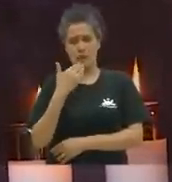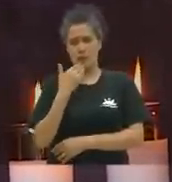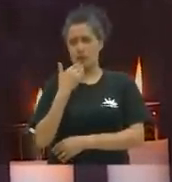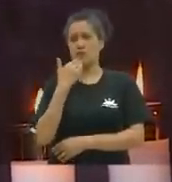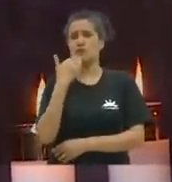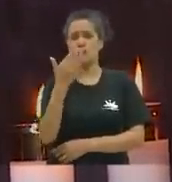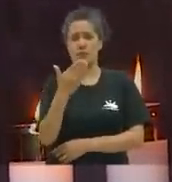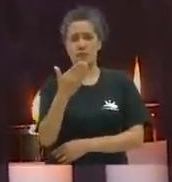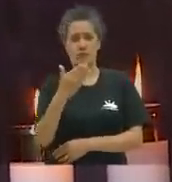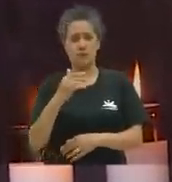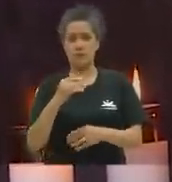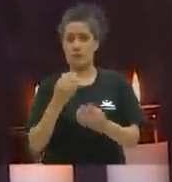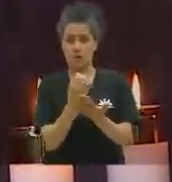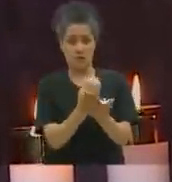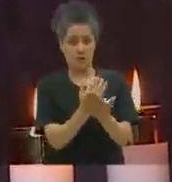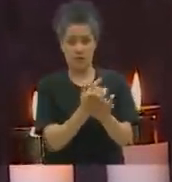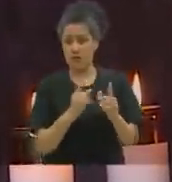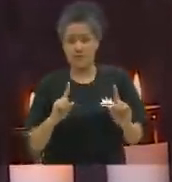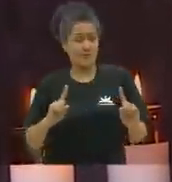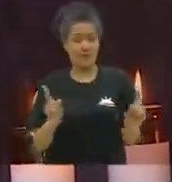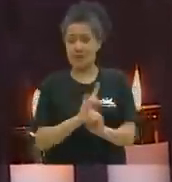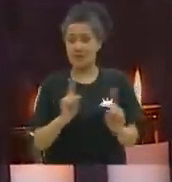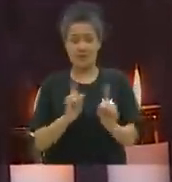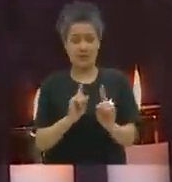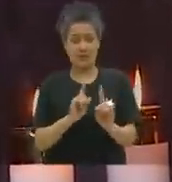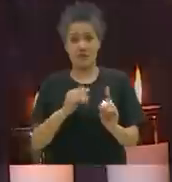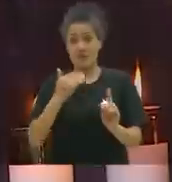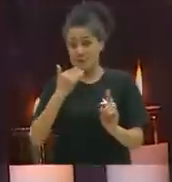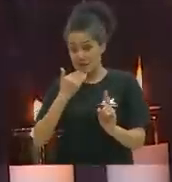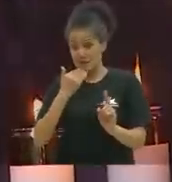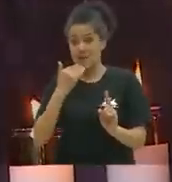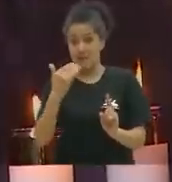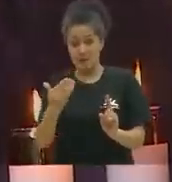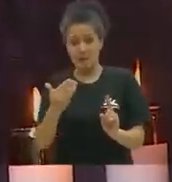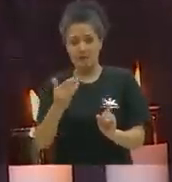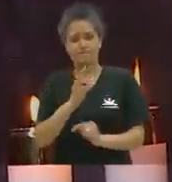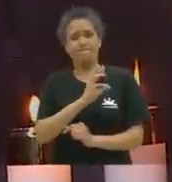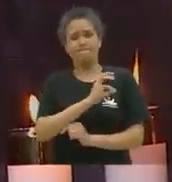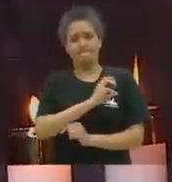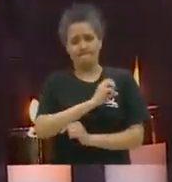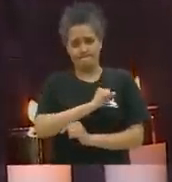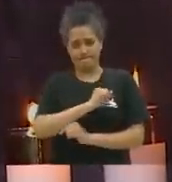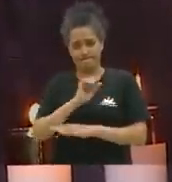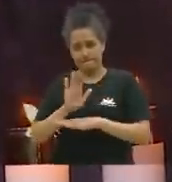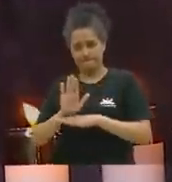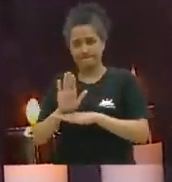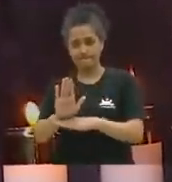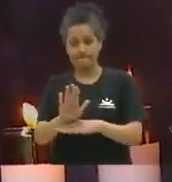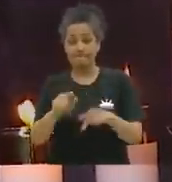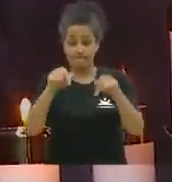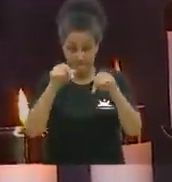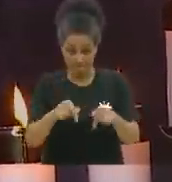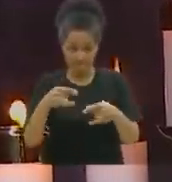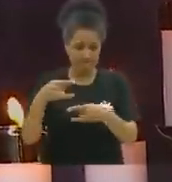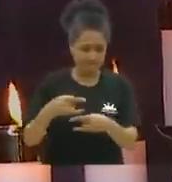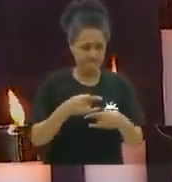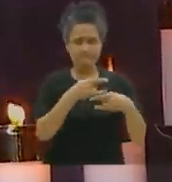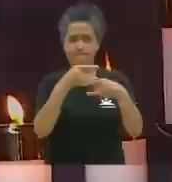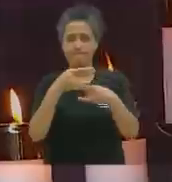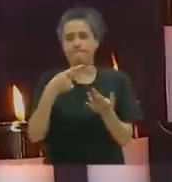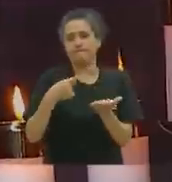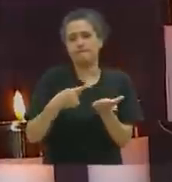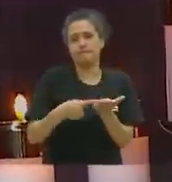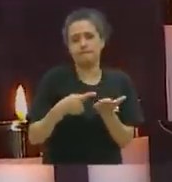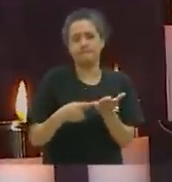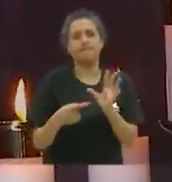nem para obra. Eu estou pedindo para caridade. Esta live, compromisso